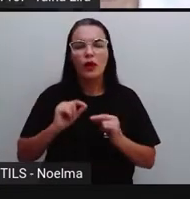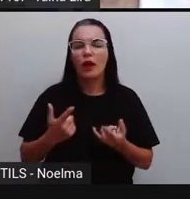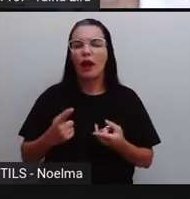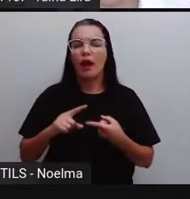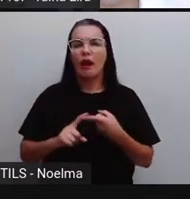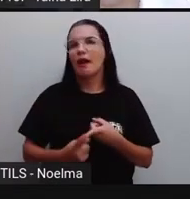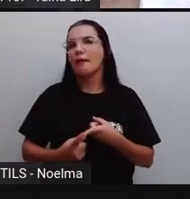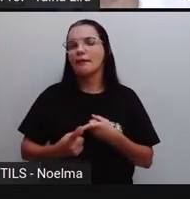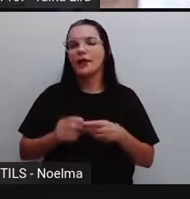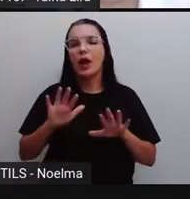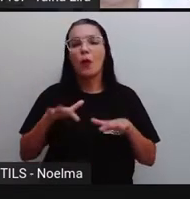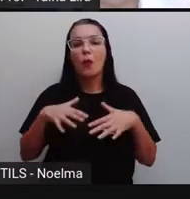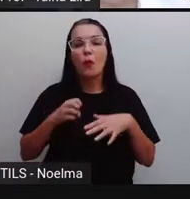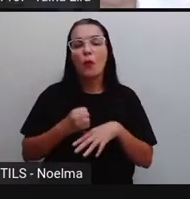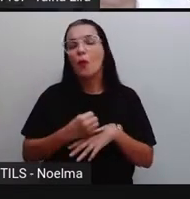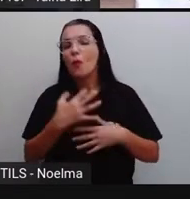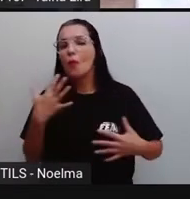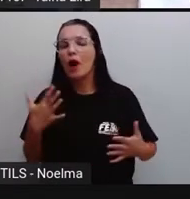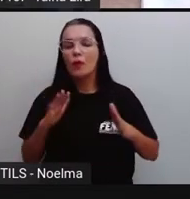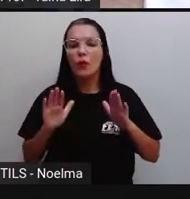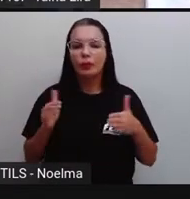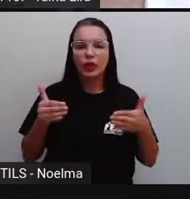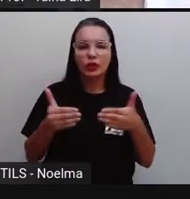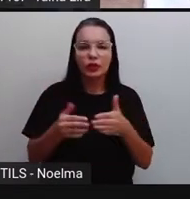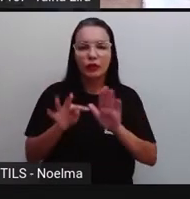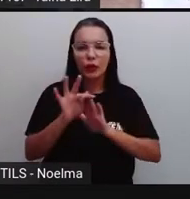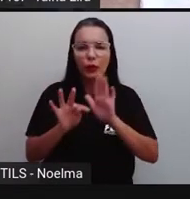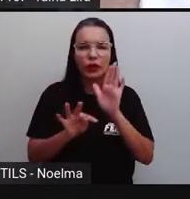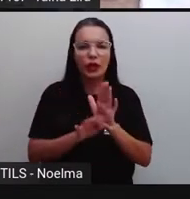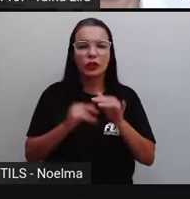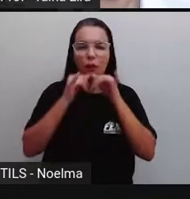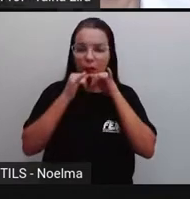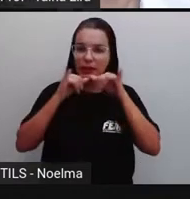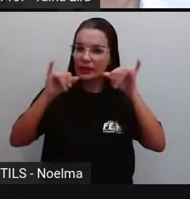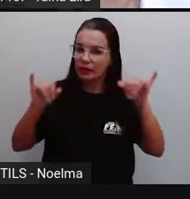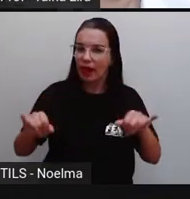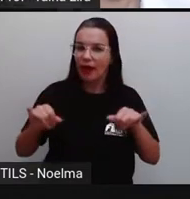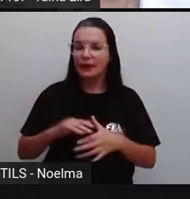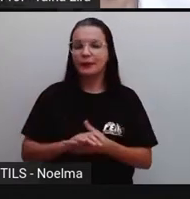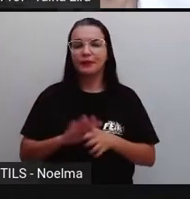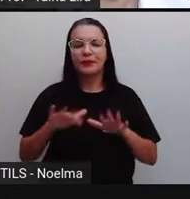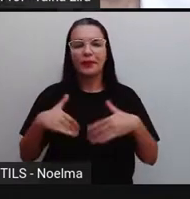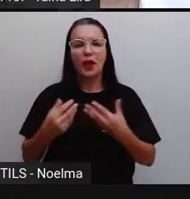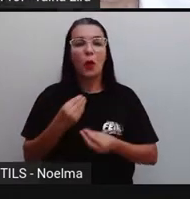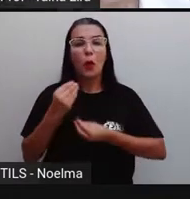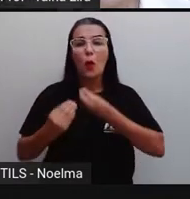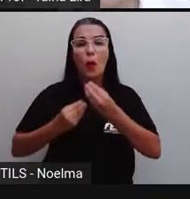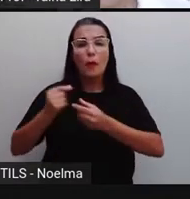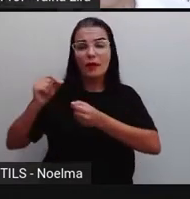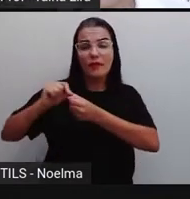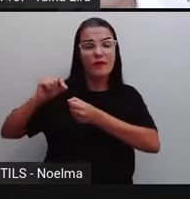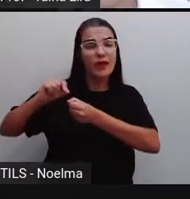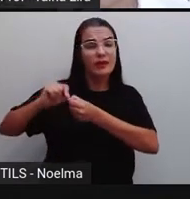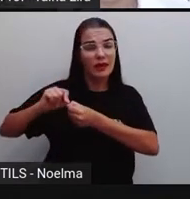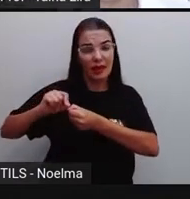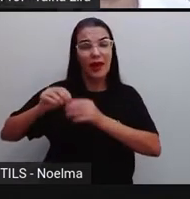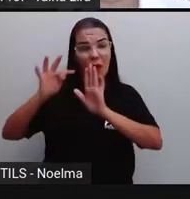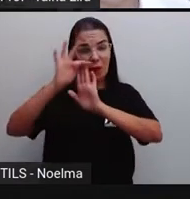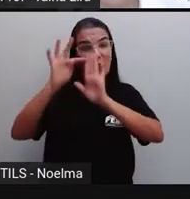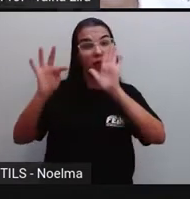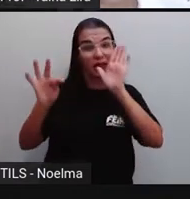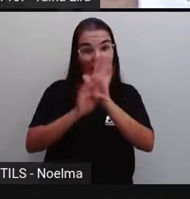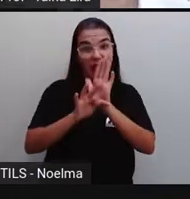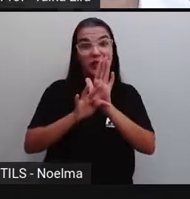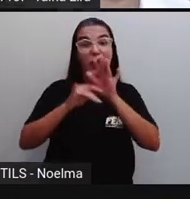o objetivo do texto publicitário? E hoje nós vamos, né, ver como se produz um